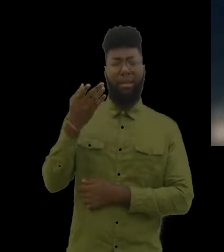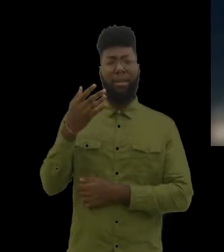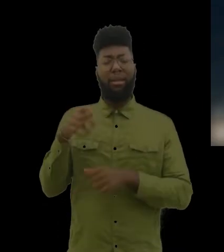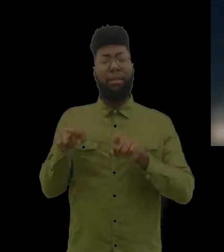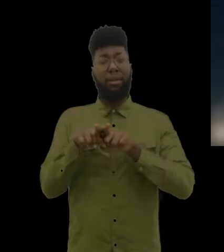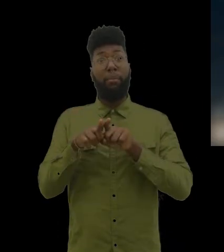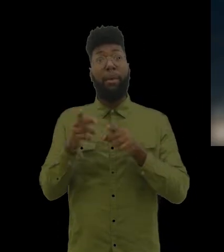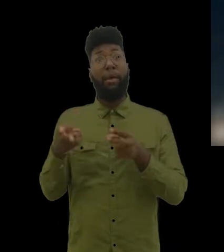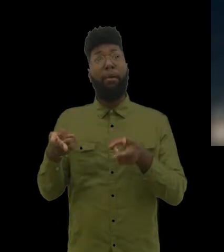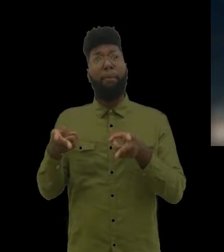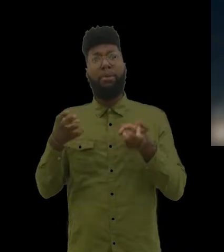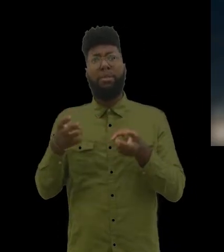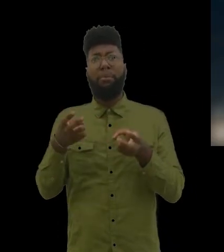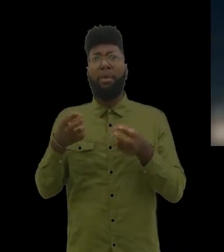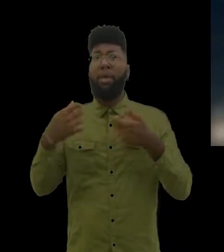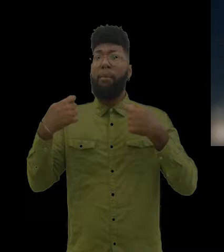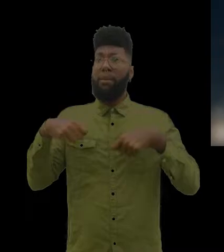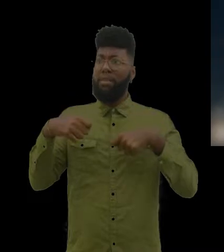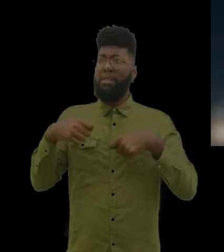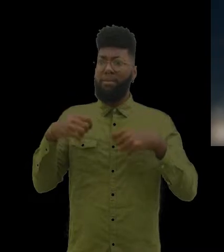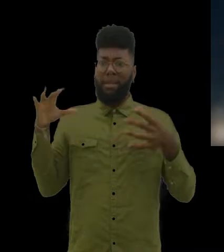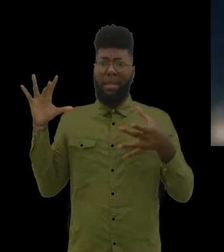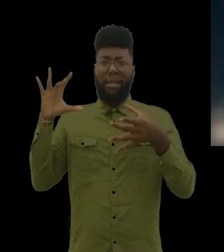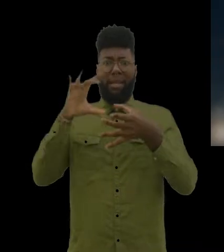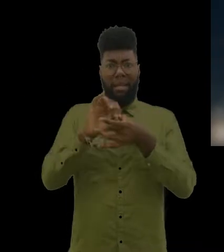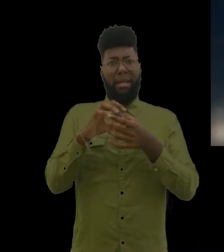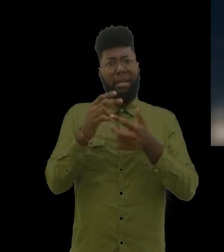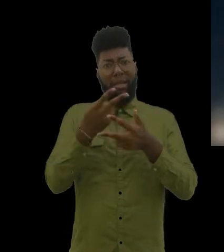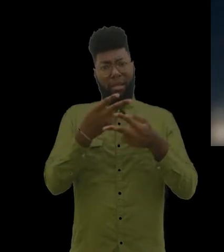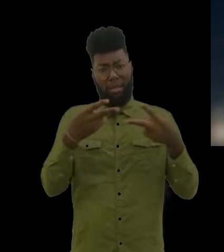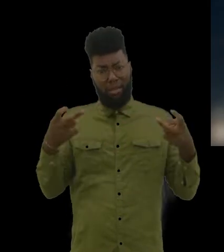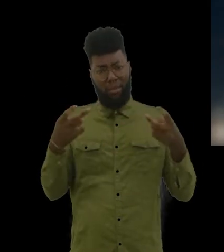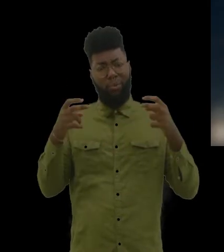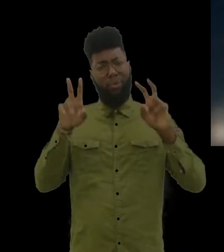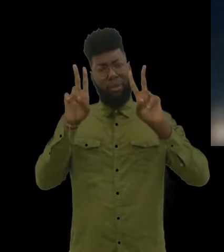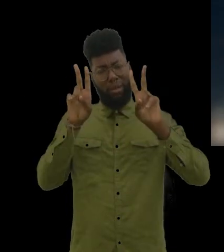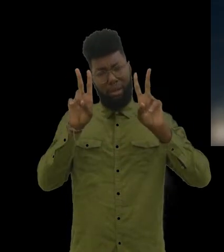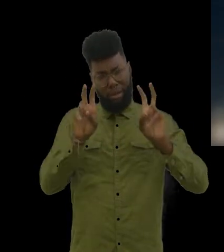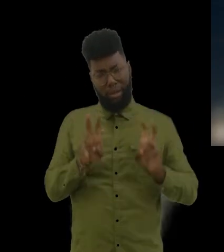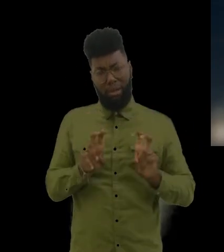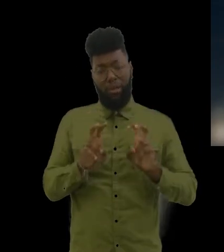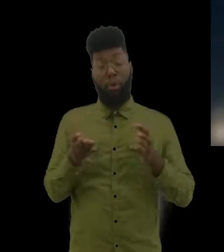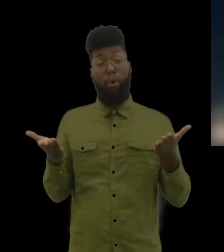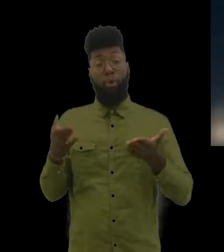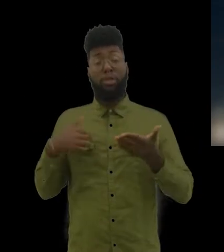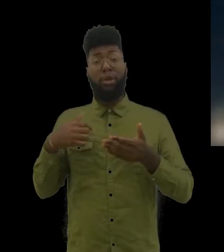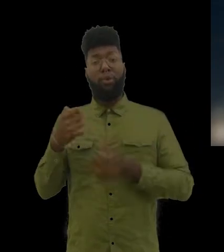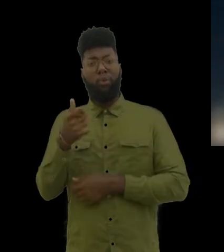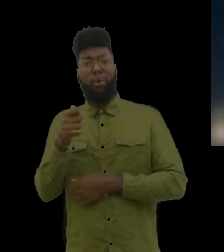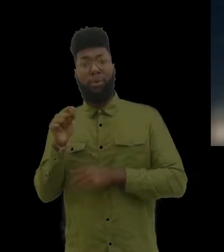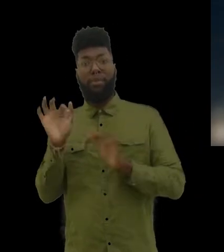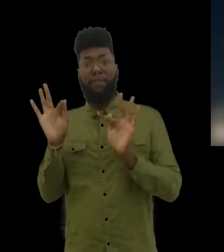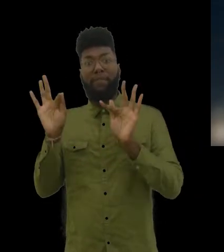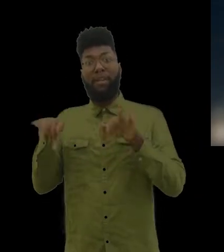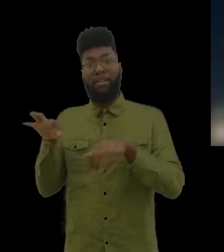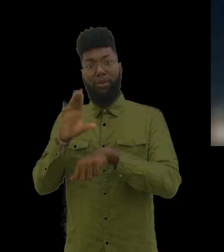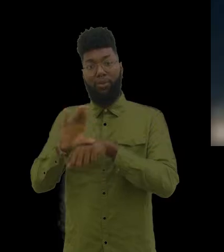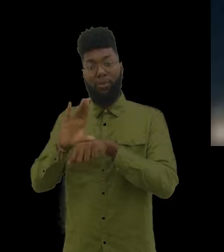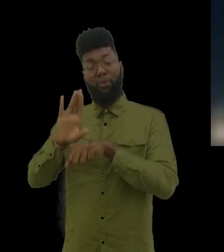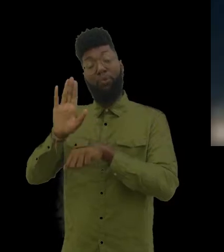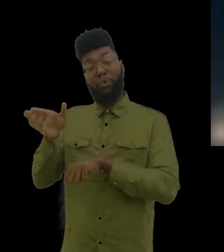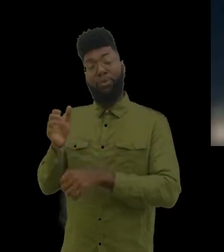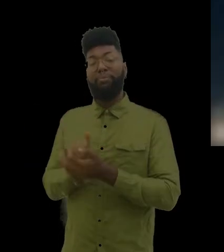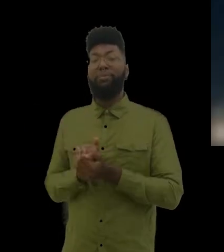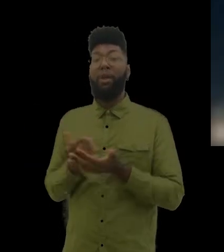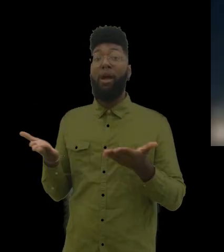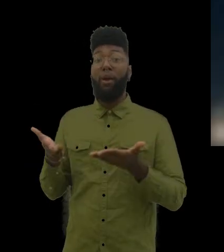certa forma, unir essas duas coisas que eu gosto. E hoje eu tô quase finalizando o curso. Inclusive, o meu TCC também vai ser com